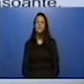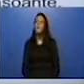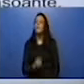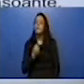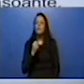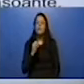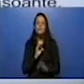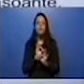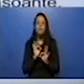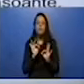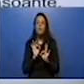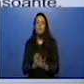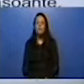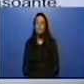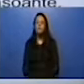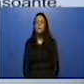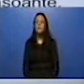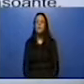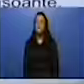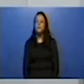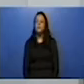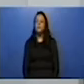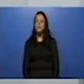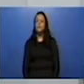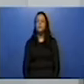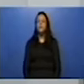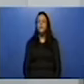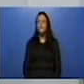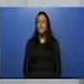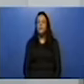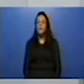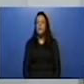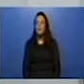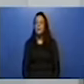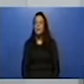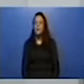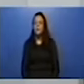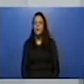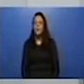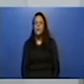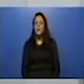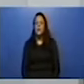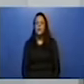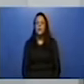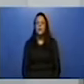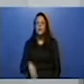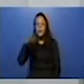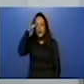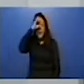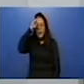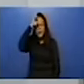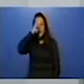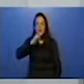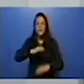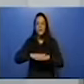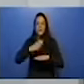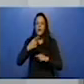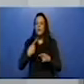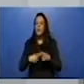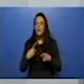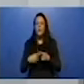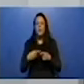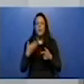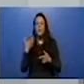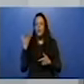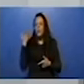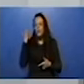boa, tranquilo, não é? Let's see something more because it's still easy. Vamos ver algo mais porque é facinho demais.